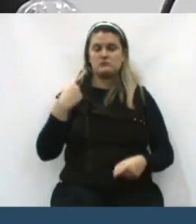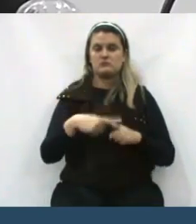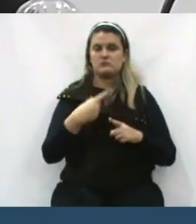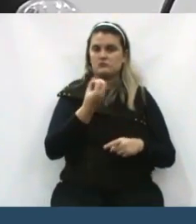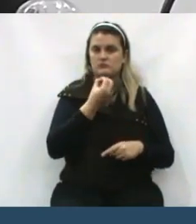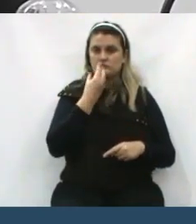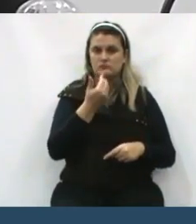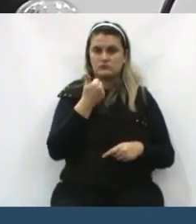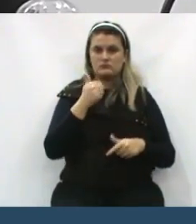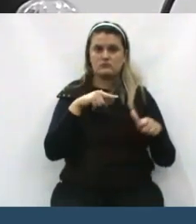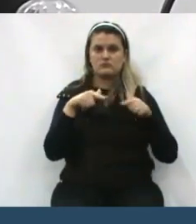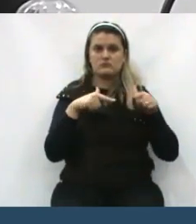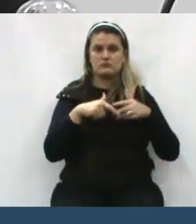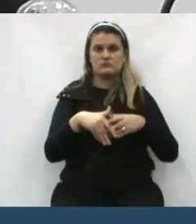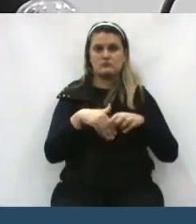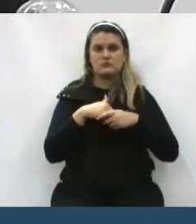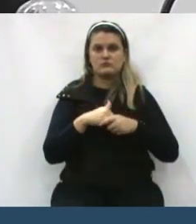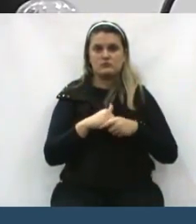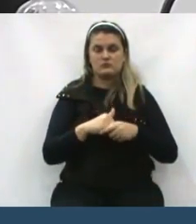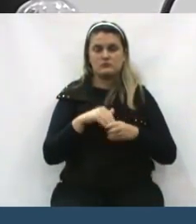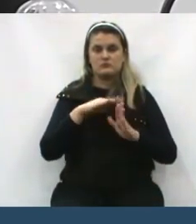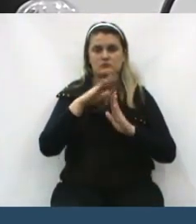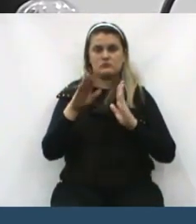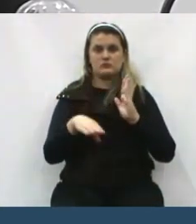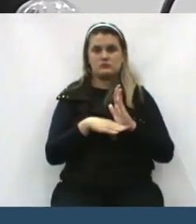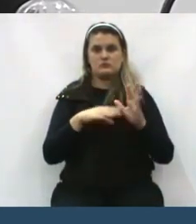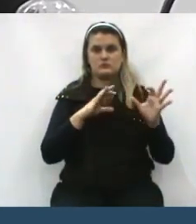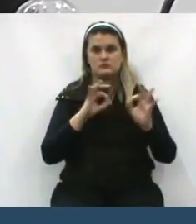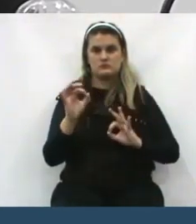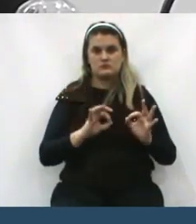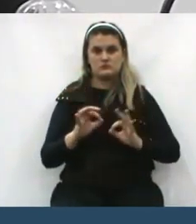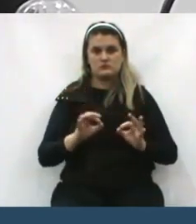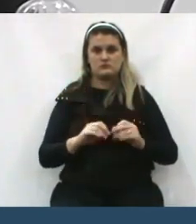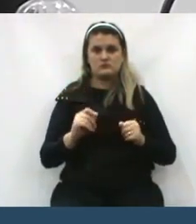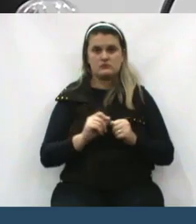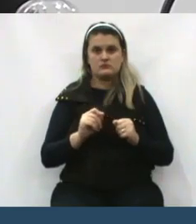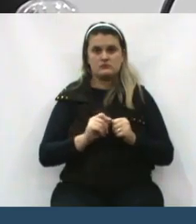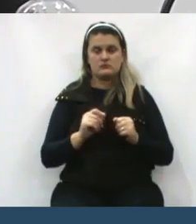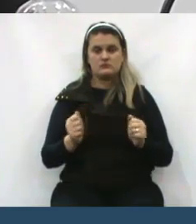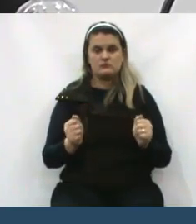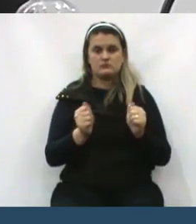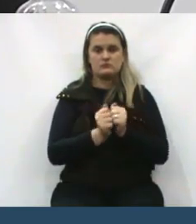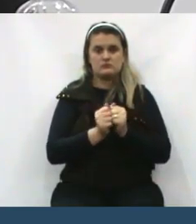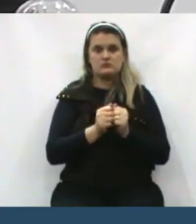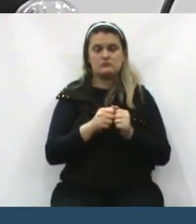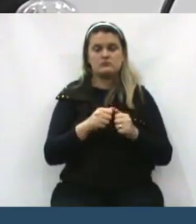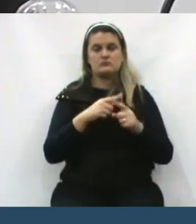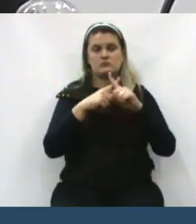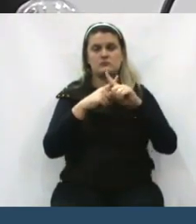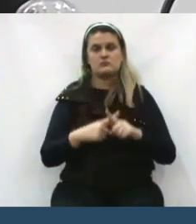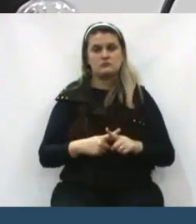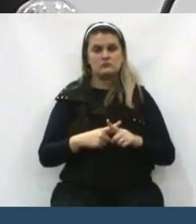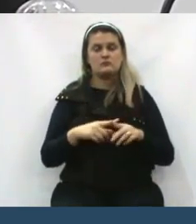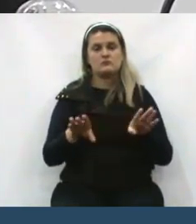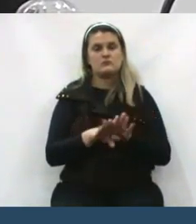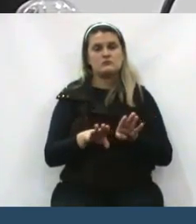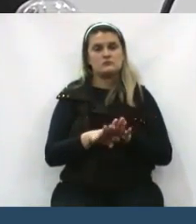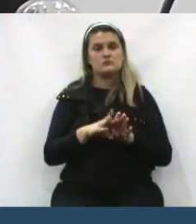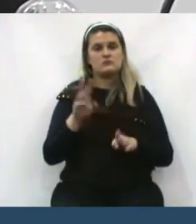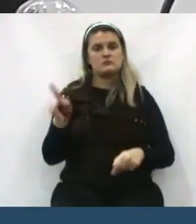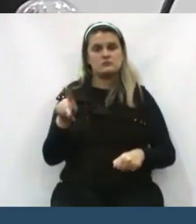de eventos grandiosos. Precisamos buscar aí, junto ao governo estadual, federal,